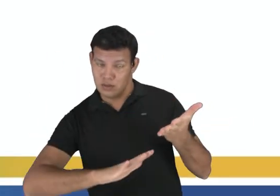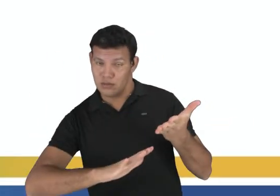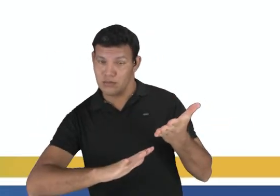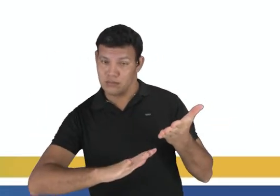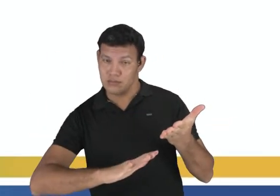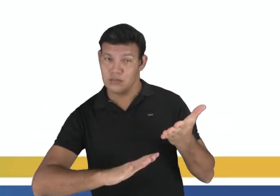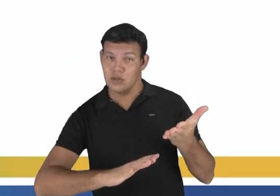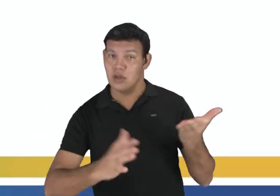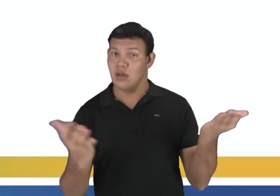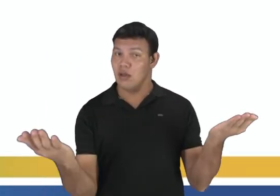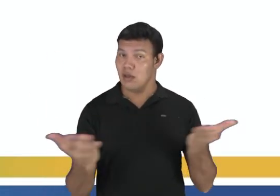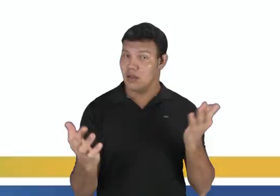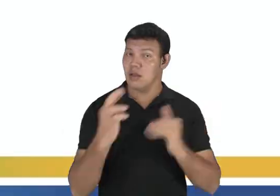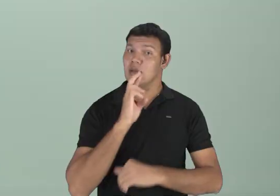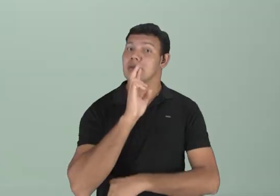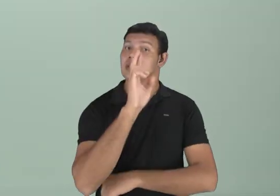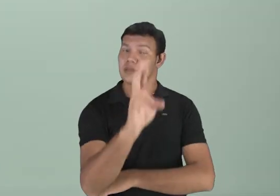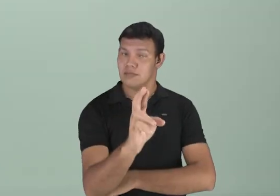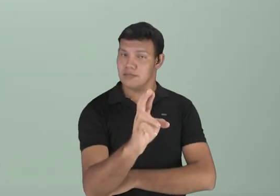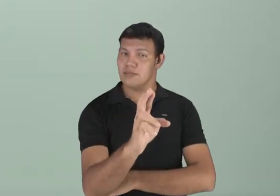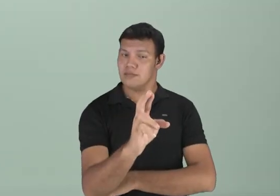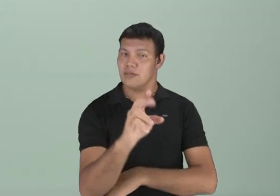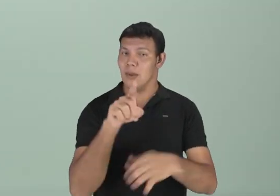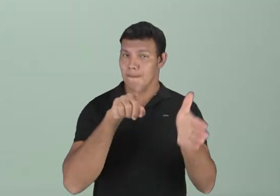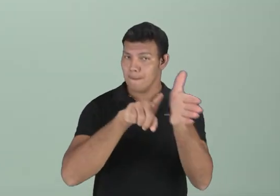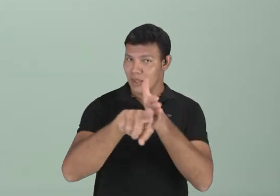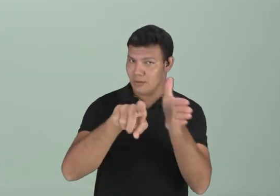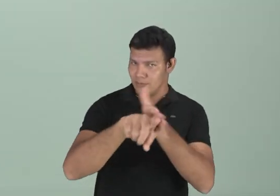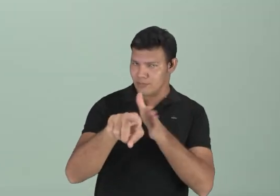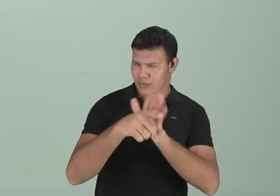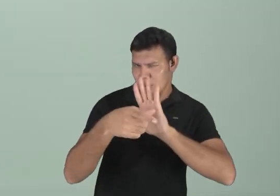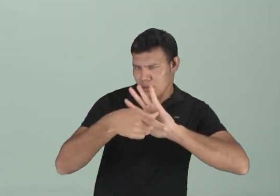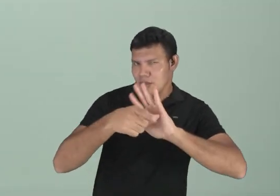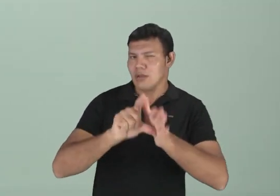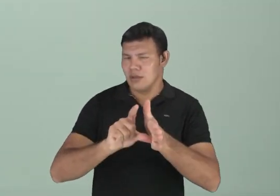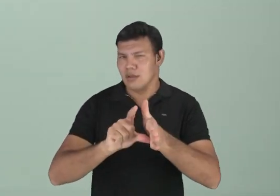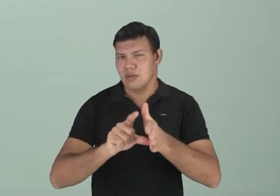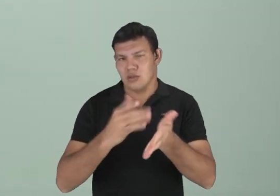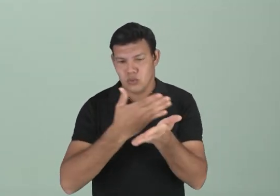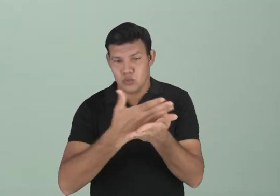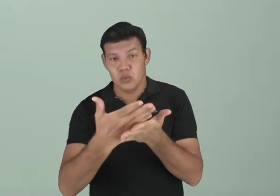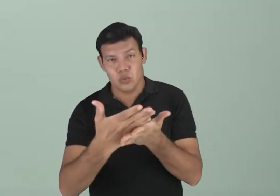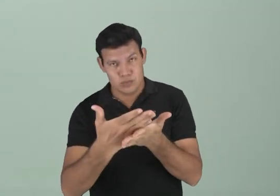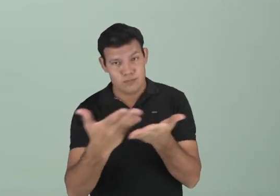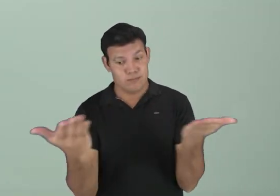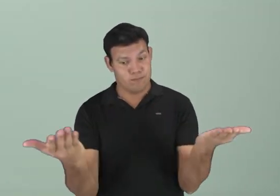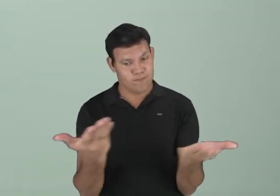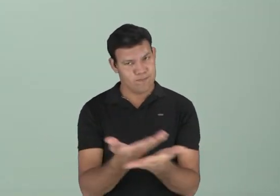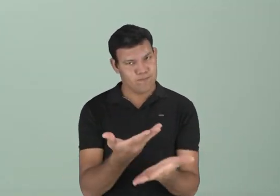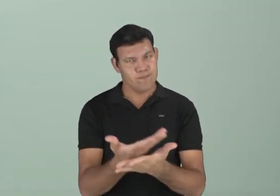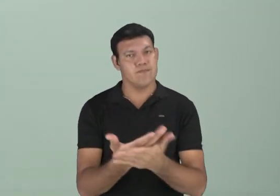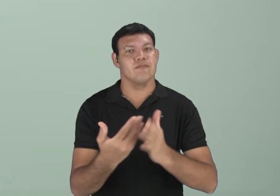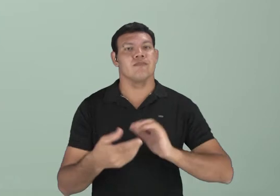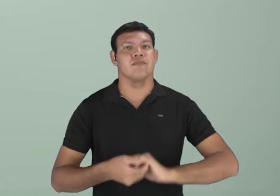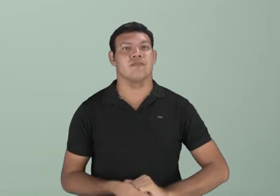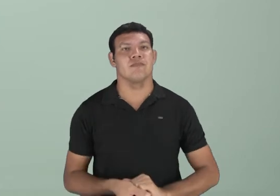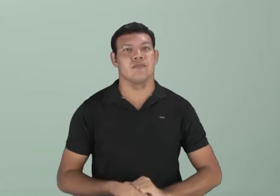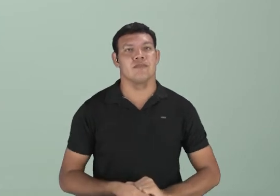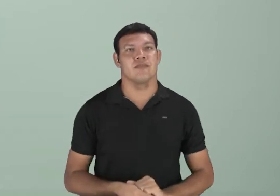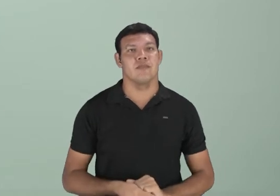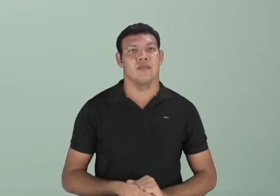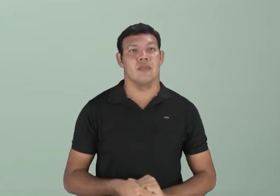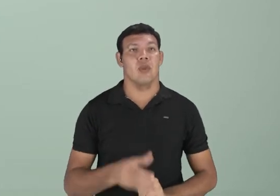exercitando. Na verdade, nós vamos agora responder aquela questão anterior, que nós iniciamos sobre